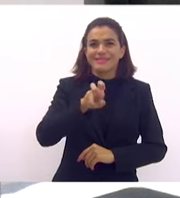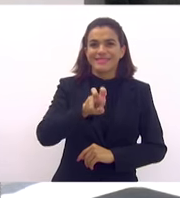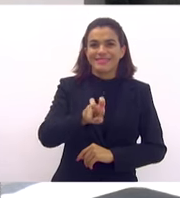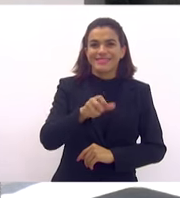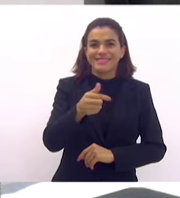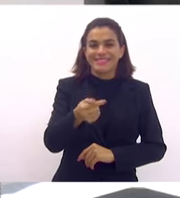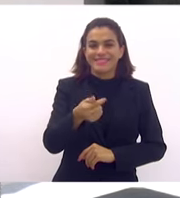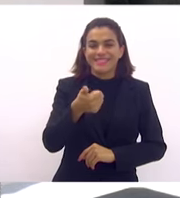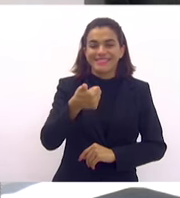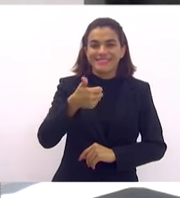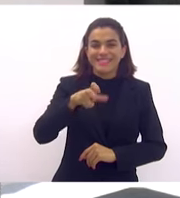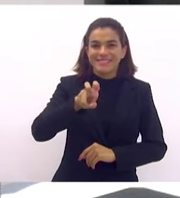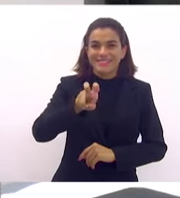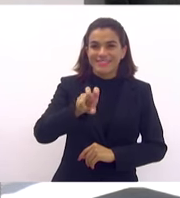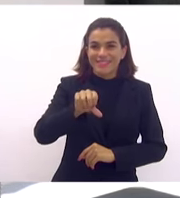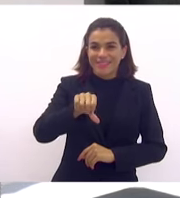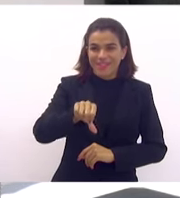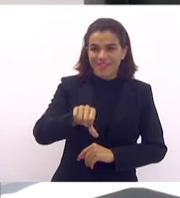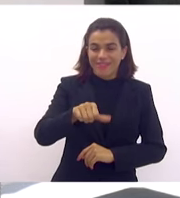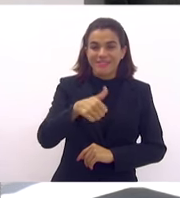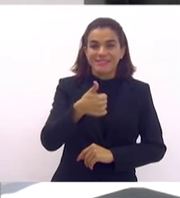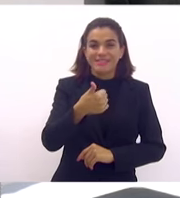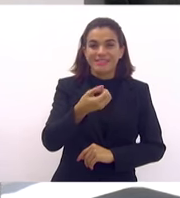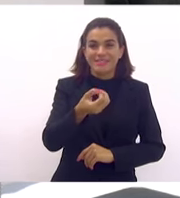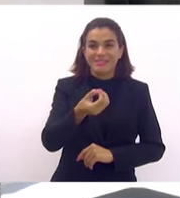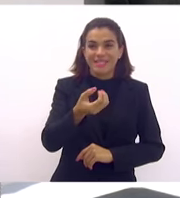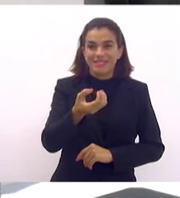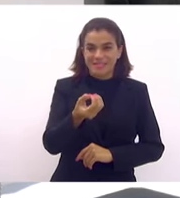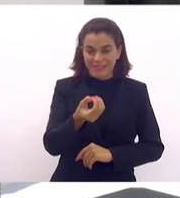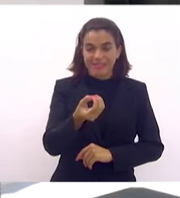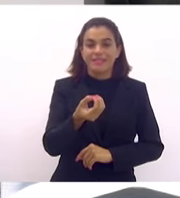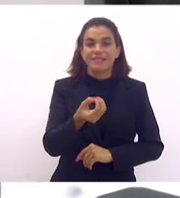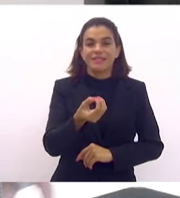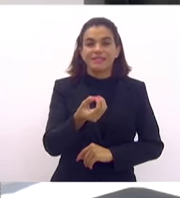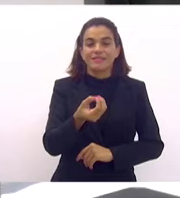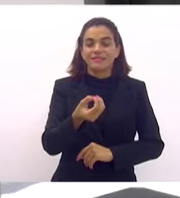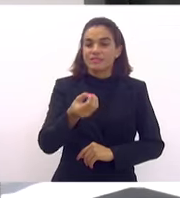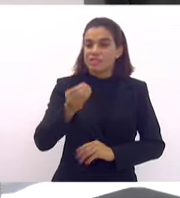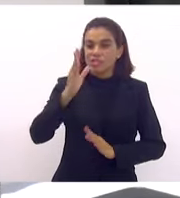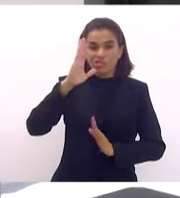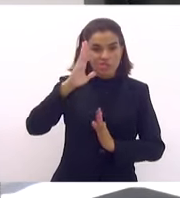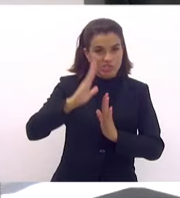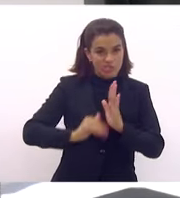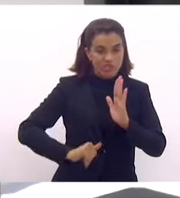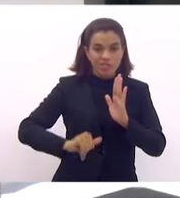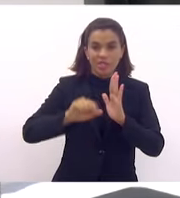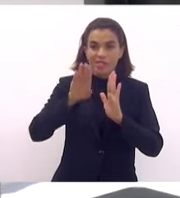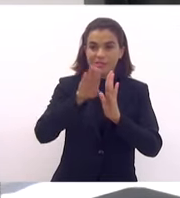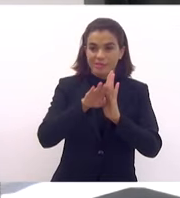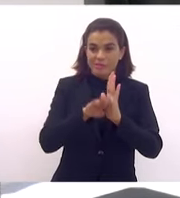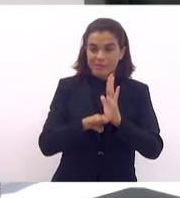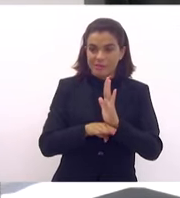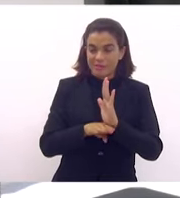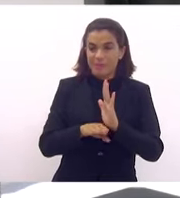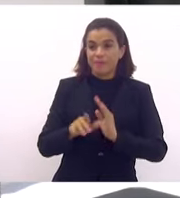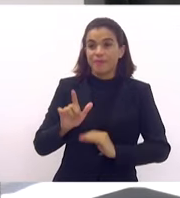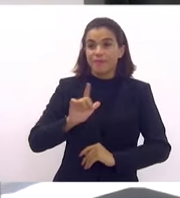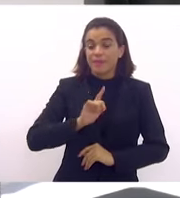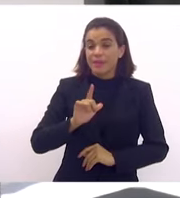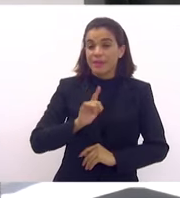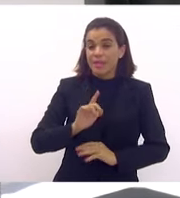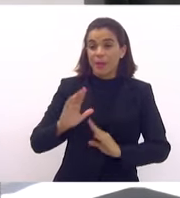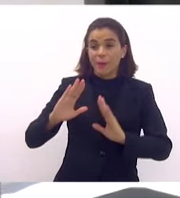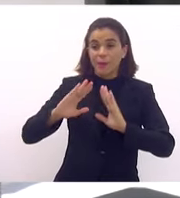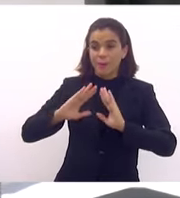157, 159 e 160. Esses estão retirados de pauta. Há um pedido aqui